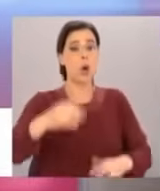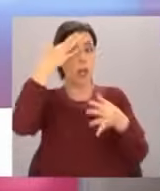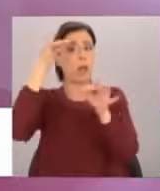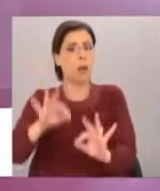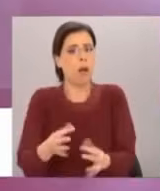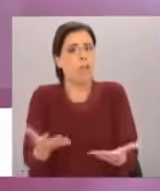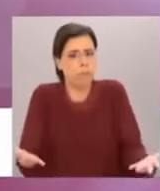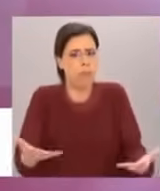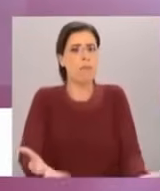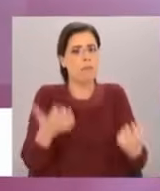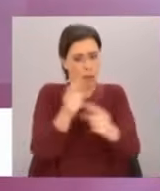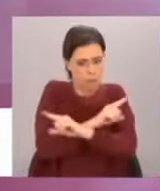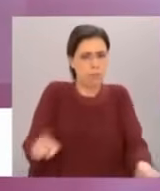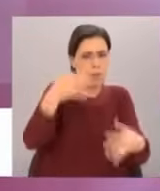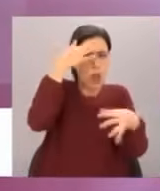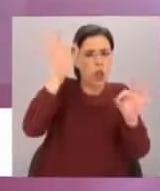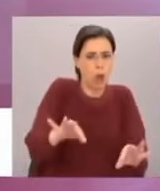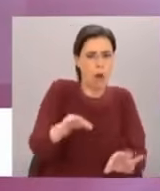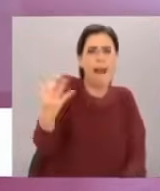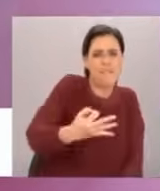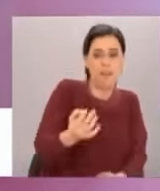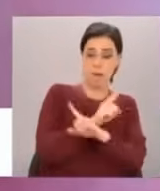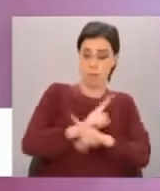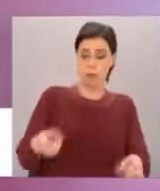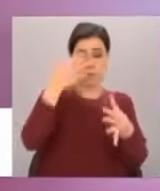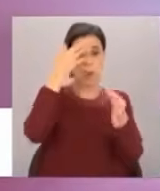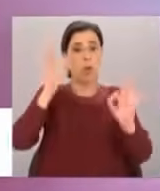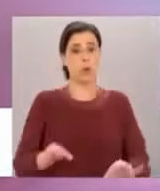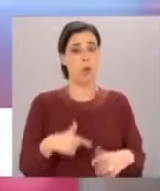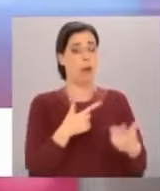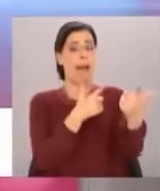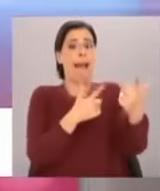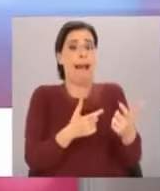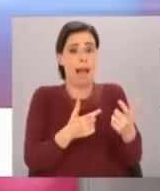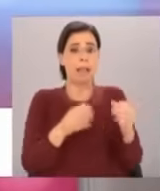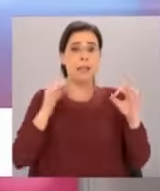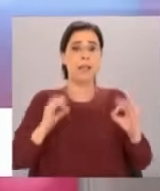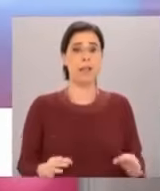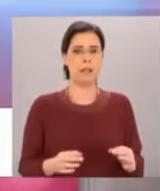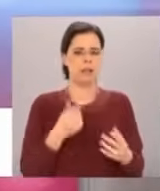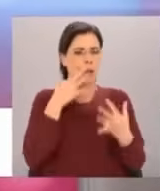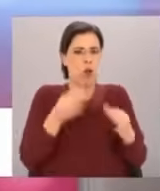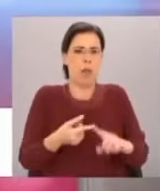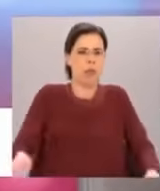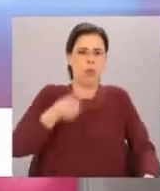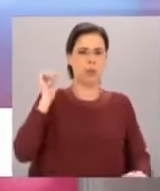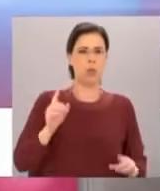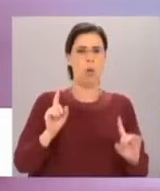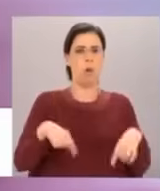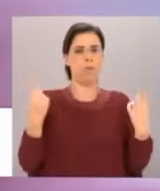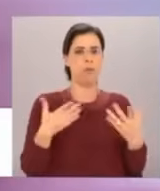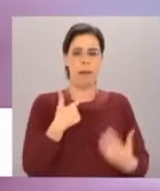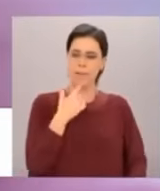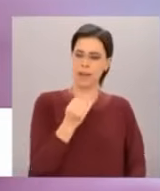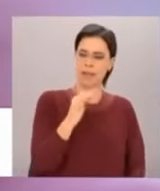as touradas se o pai quer proibir as touradas Mas tirando proibir as touradas ou a caça atividades absolutamente anacrônicas não de um ter